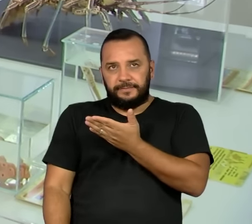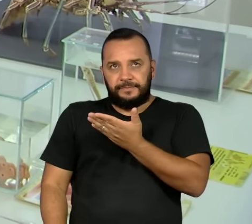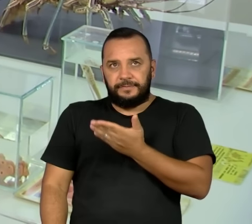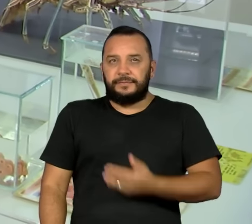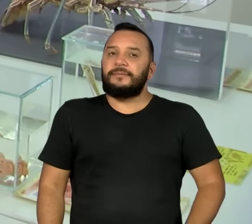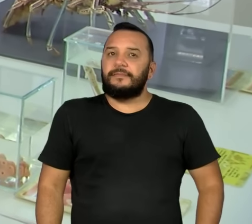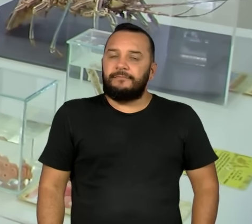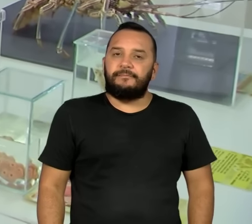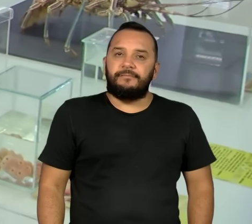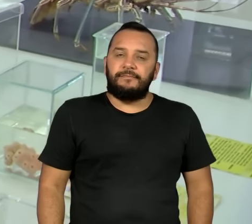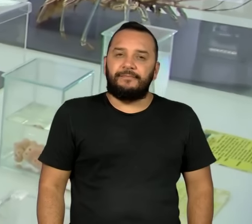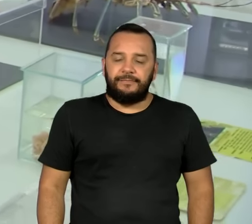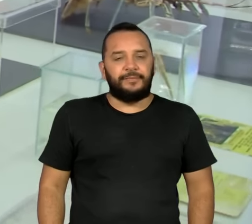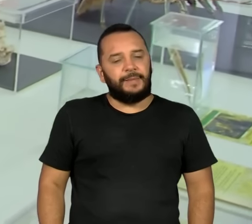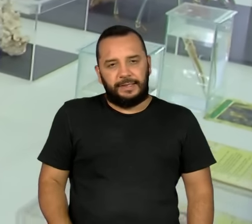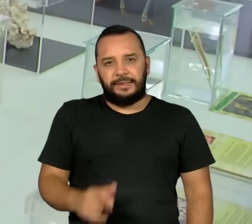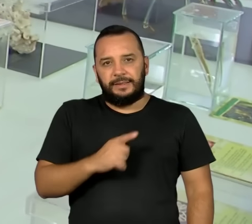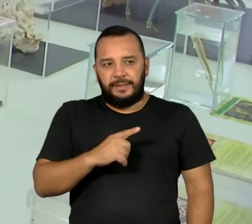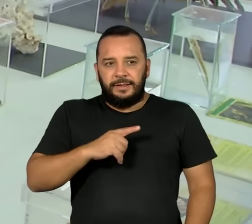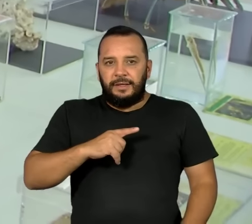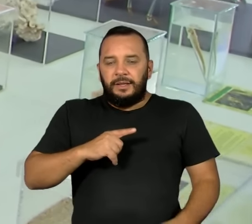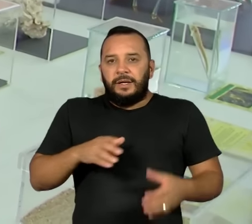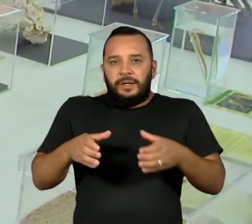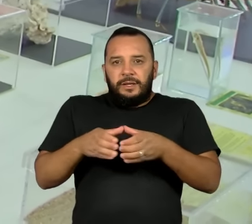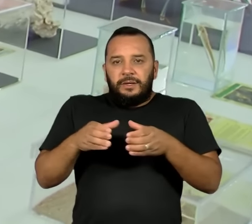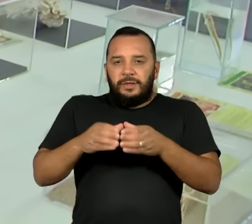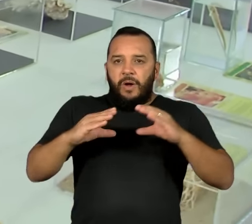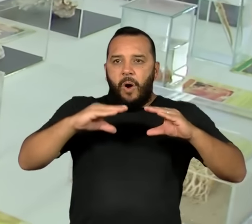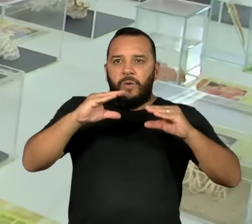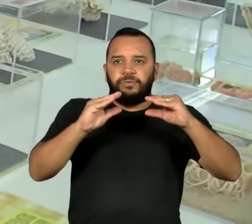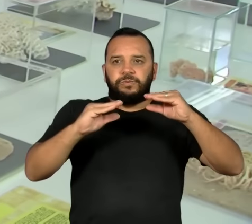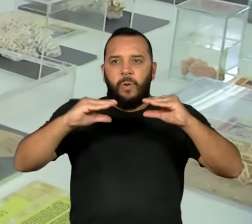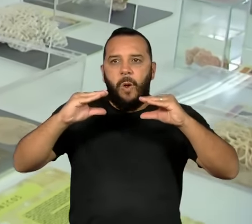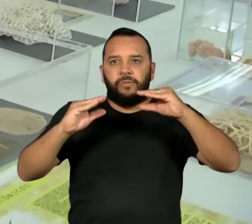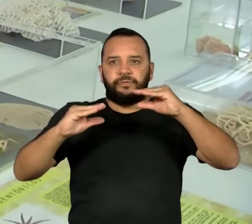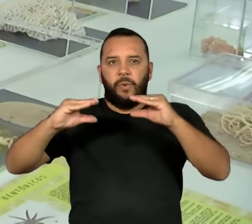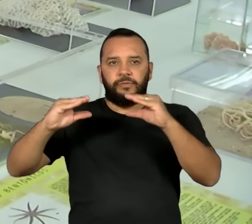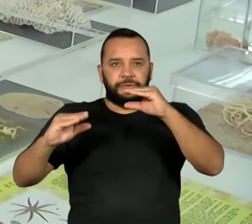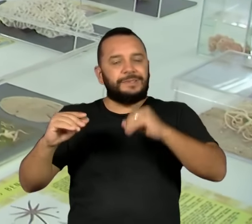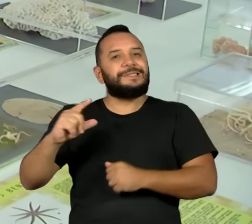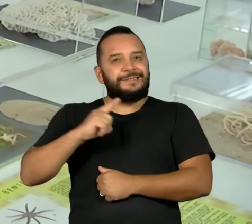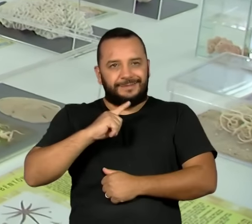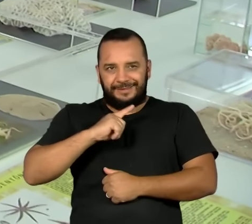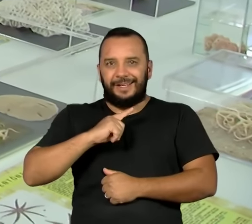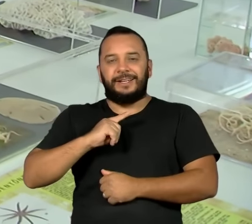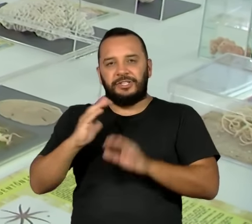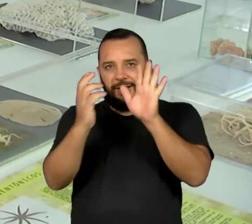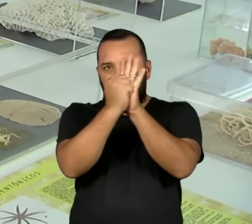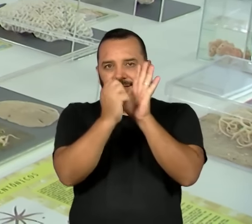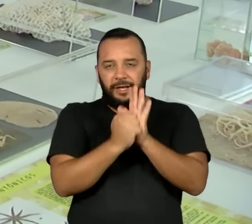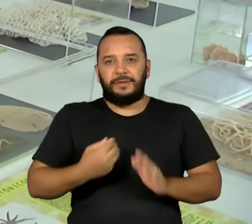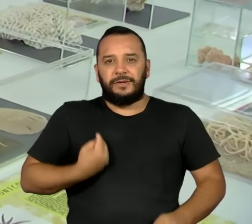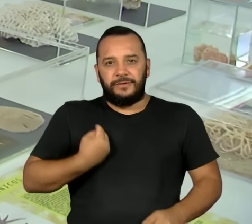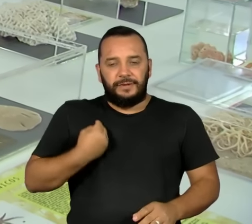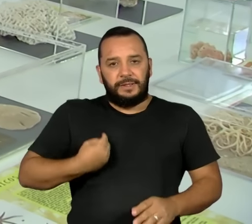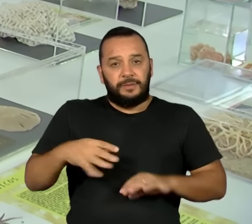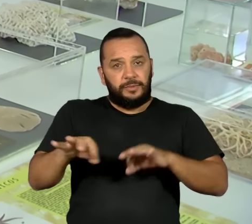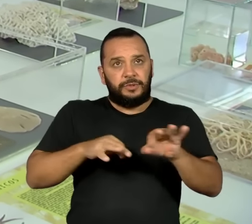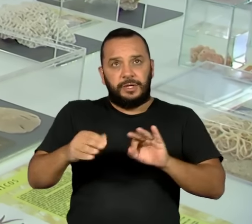O mapeamento dos moluscos vai integrar o Catálogo da Vida, O projeto pioneiro na América Latina começou em